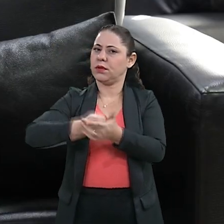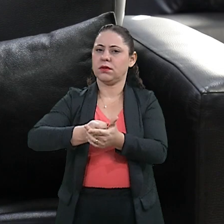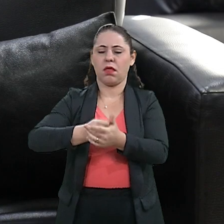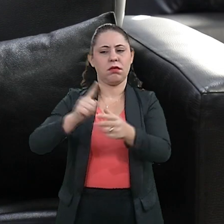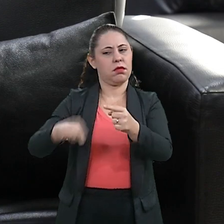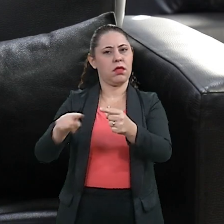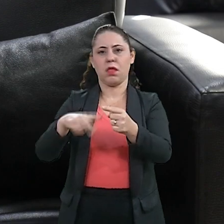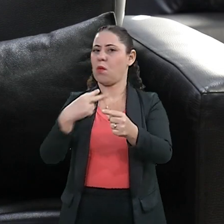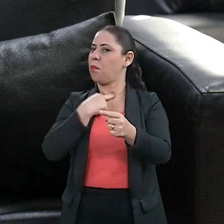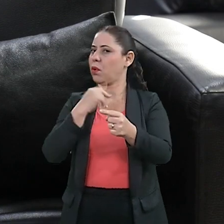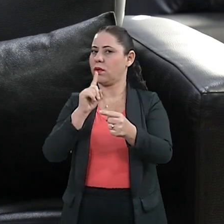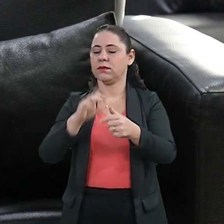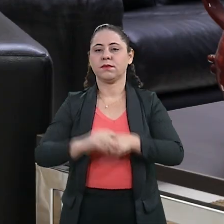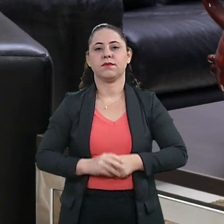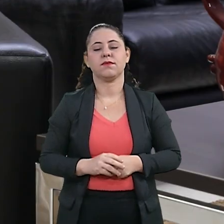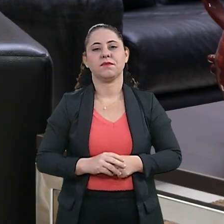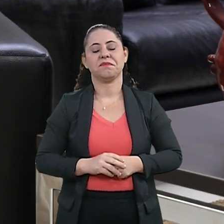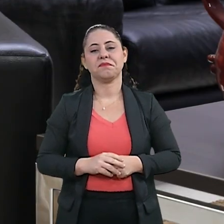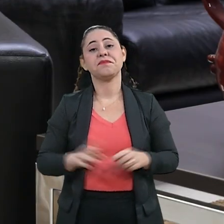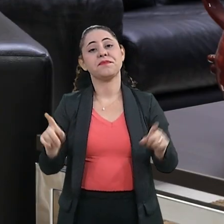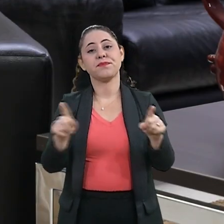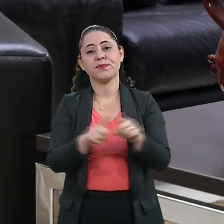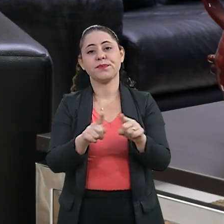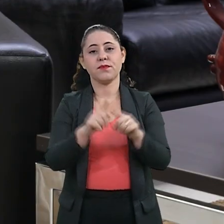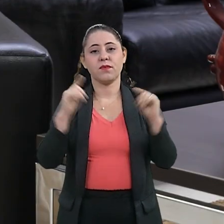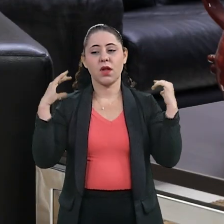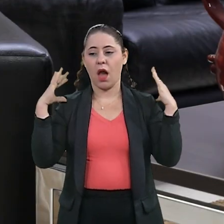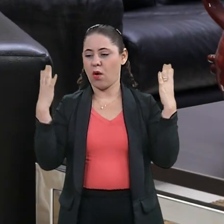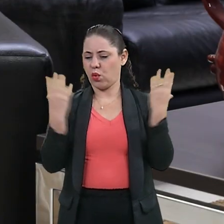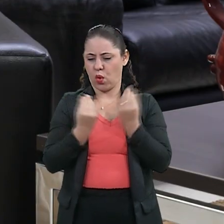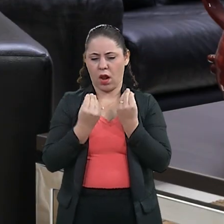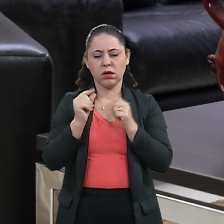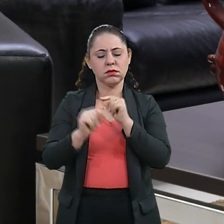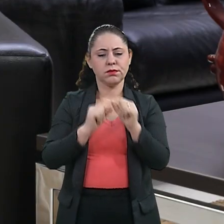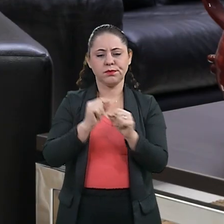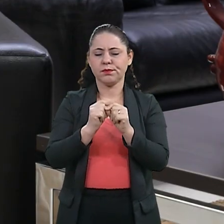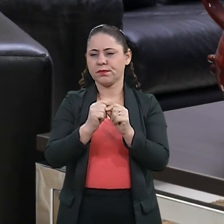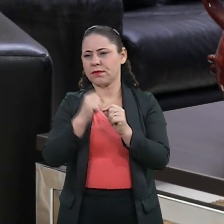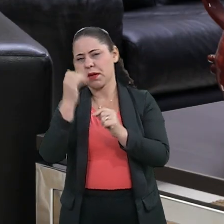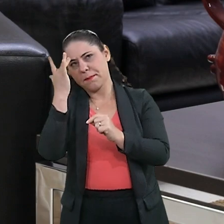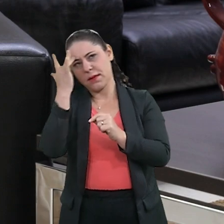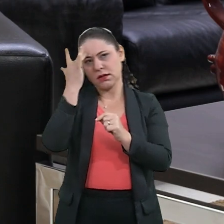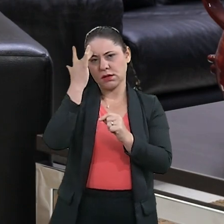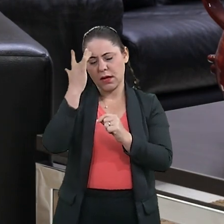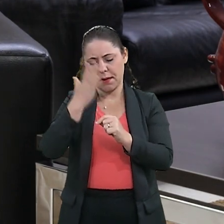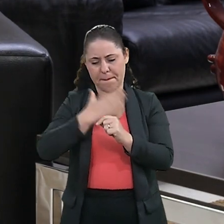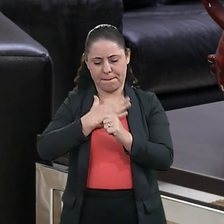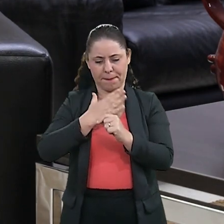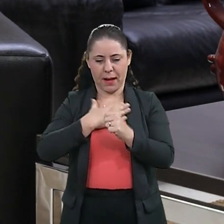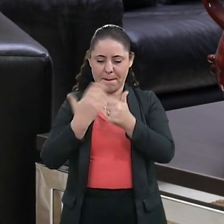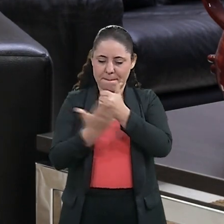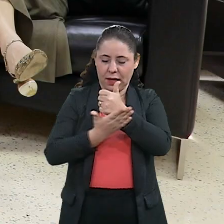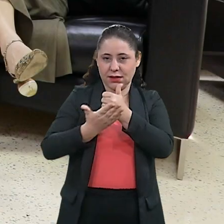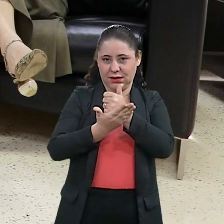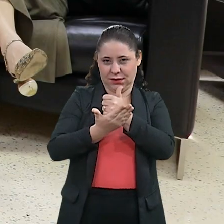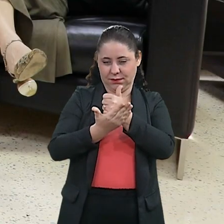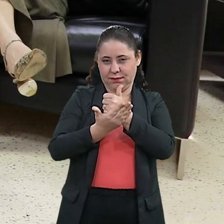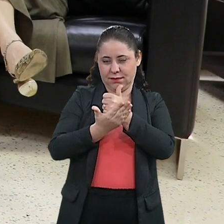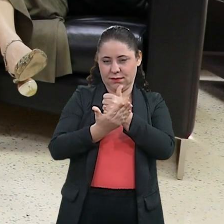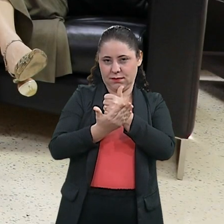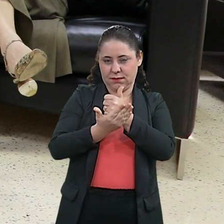assegurado, não pode ser negado. E ao encontro disso, desembargadora, como que foi pensado o programa Minhas